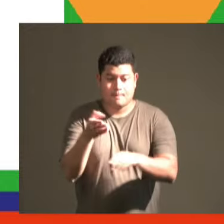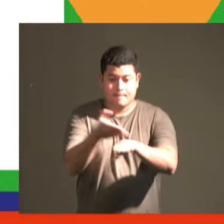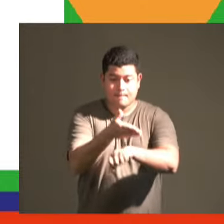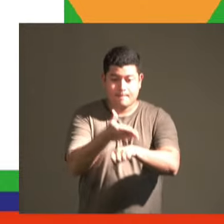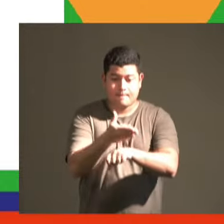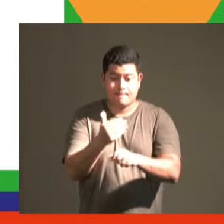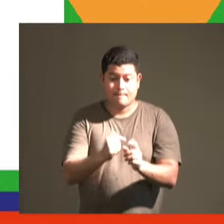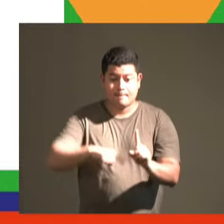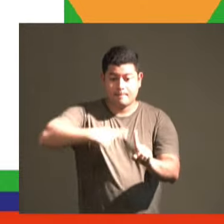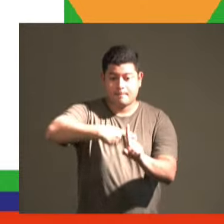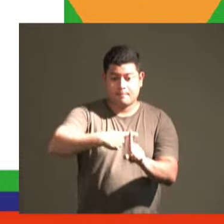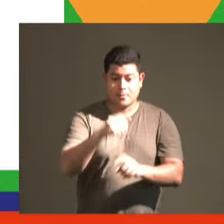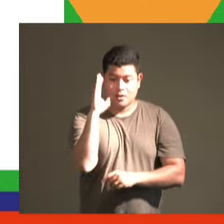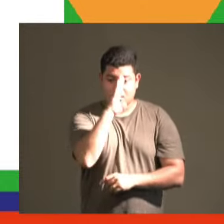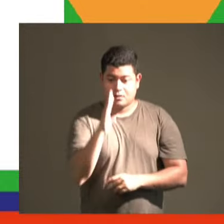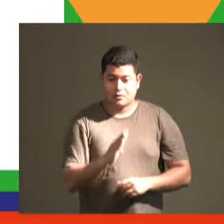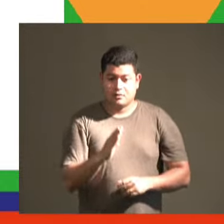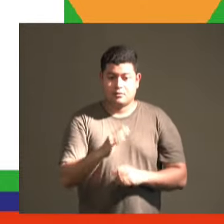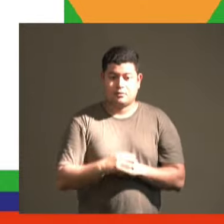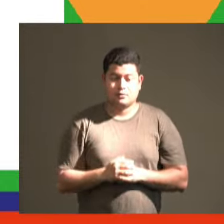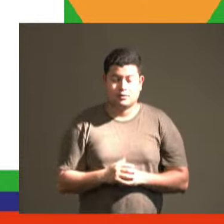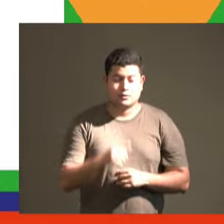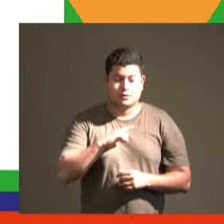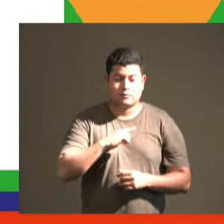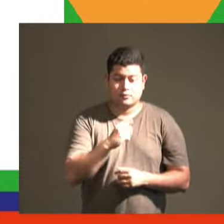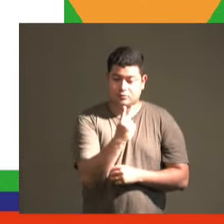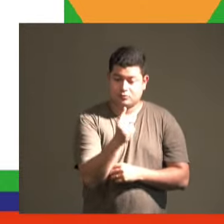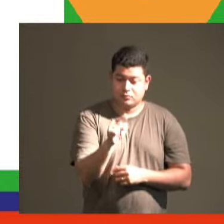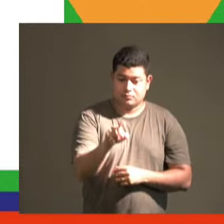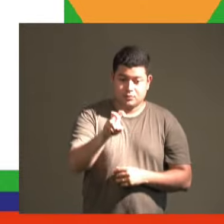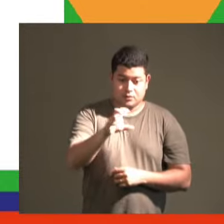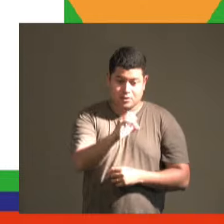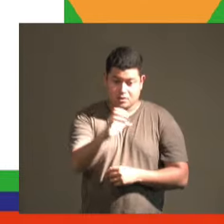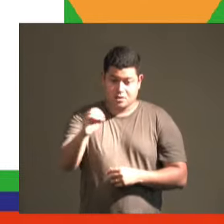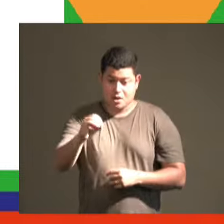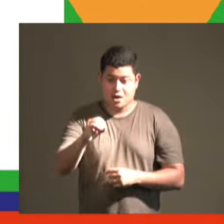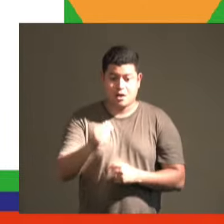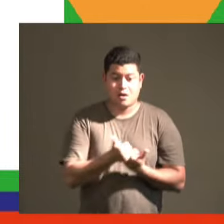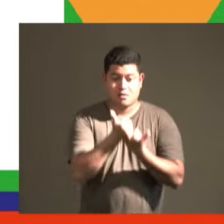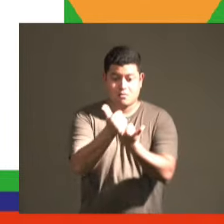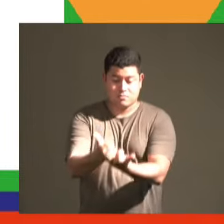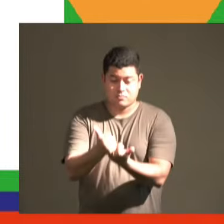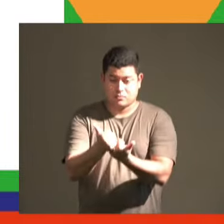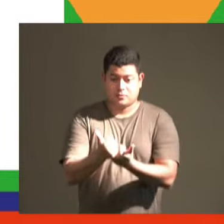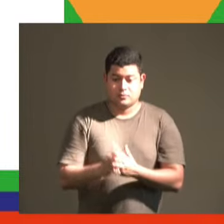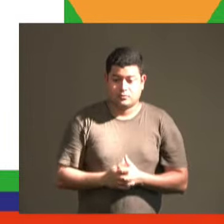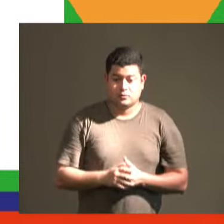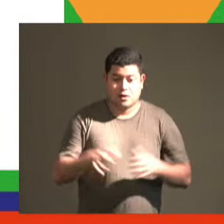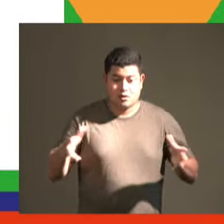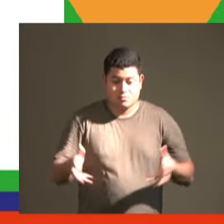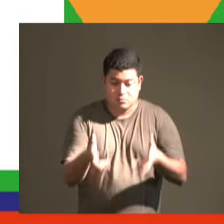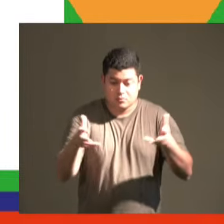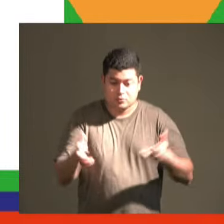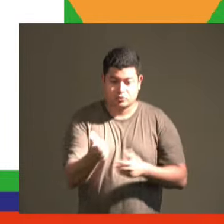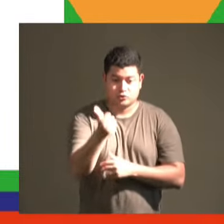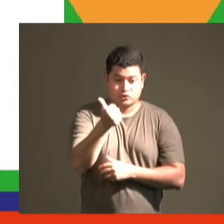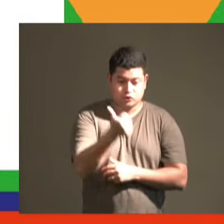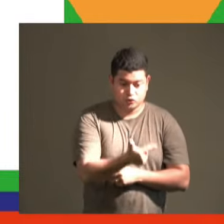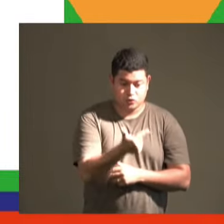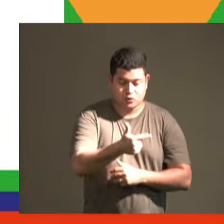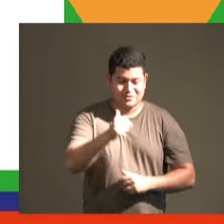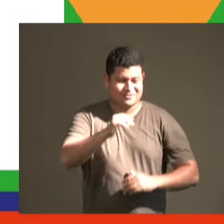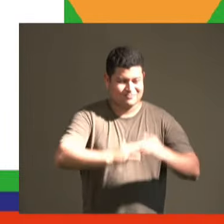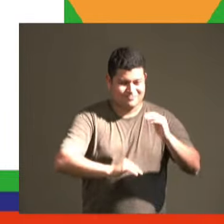aproximadamente 2.500 contribuições. Adicionalmente, foram promovidas 12 atividades em capitais do